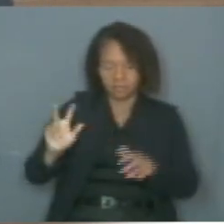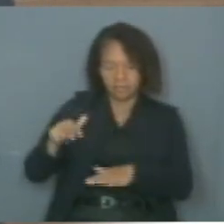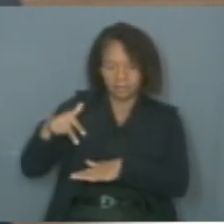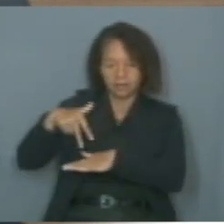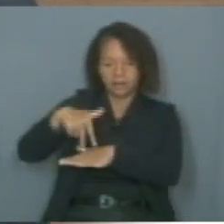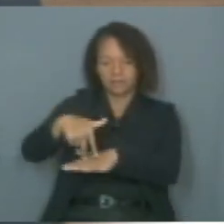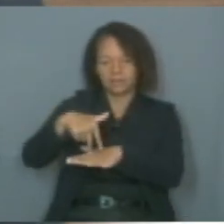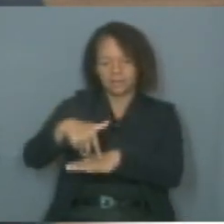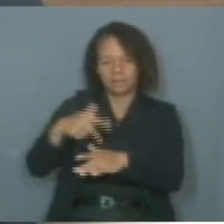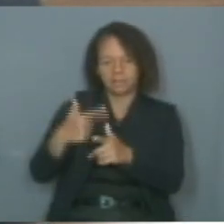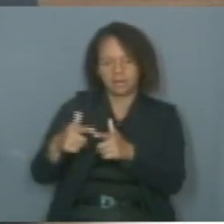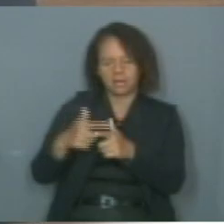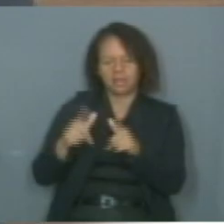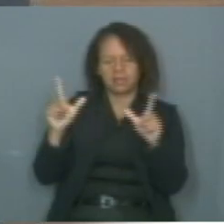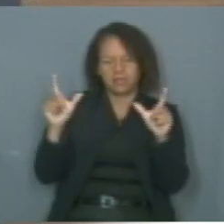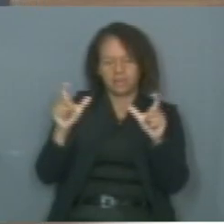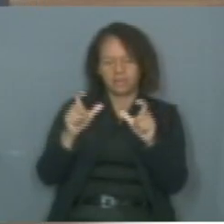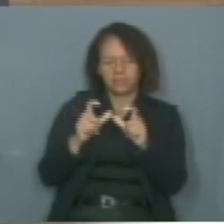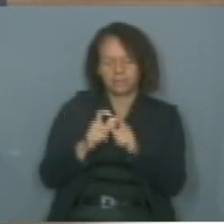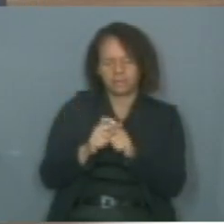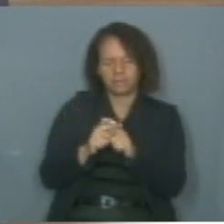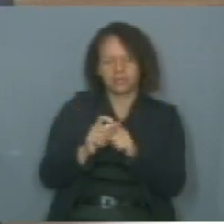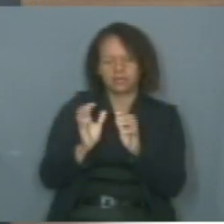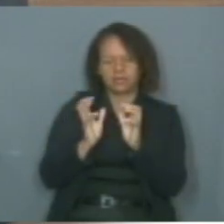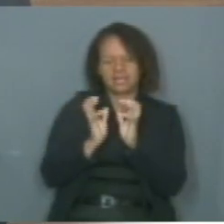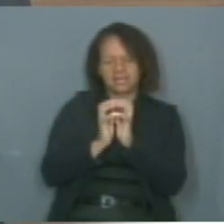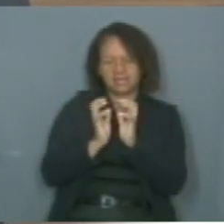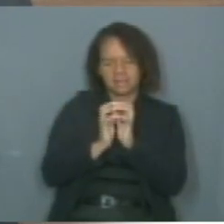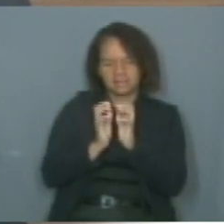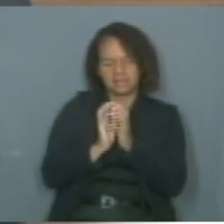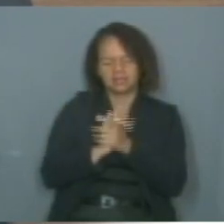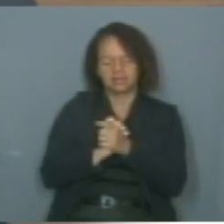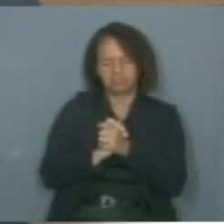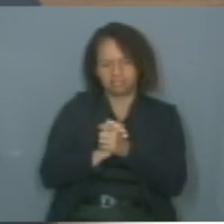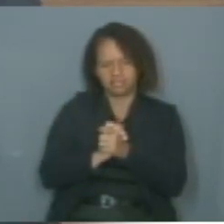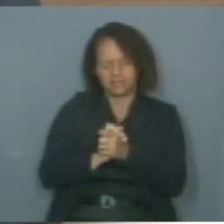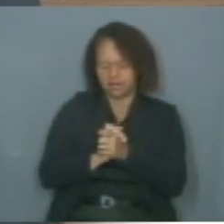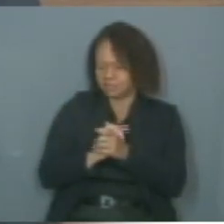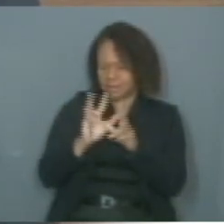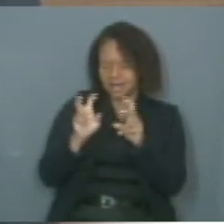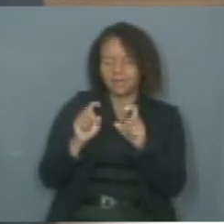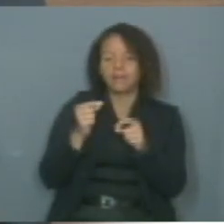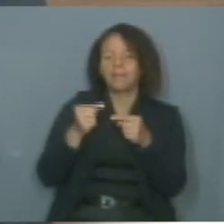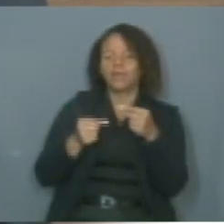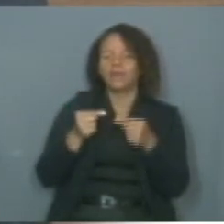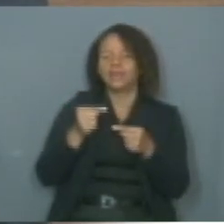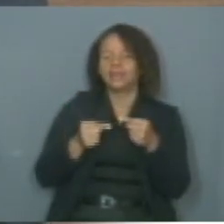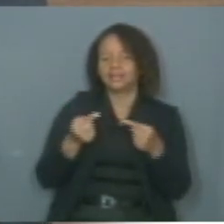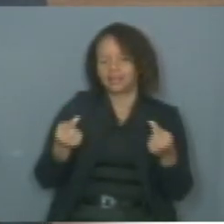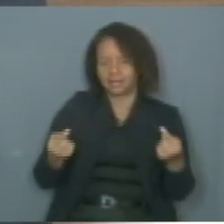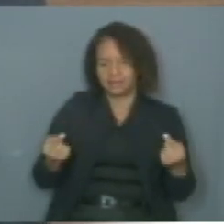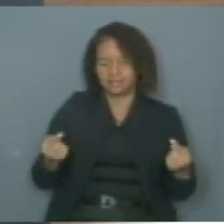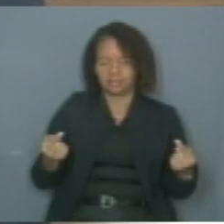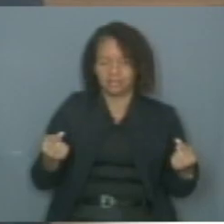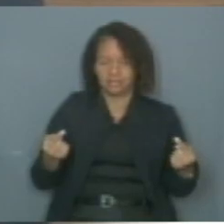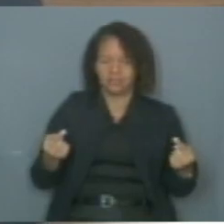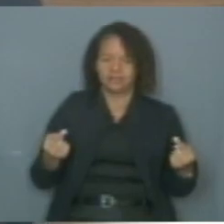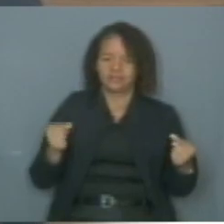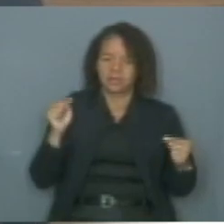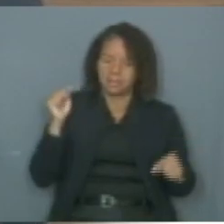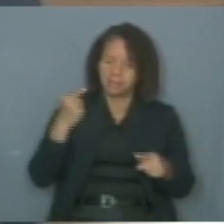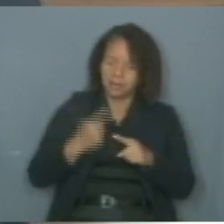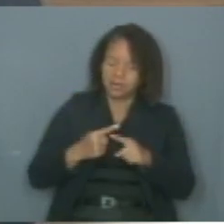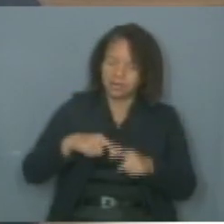ocupem, e o problema do déficit nessa cidade é uma questão política. É uma questão política, até porque a